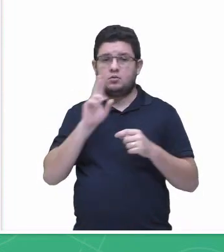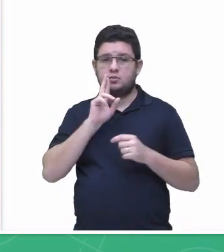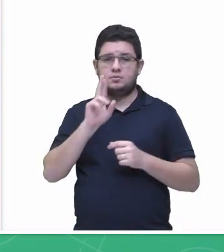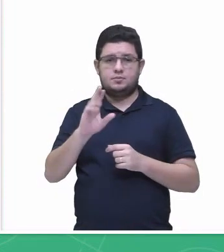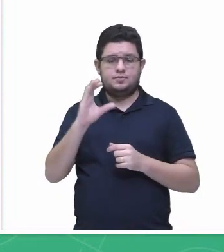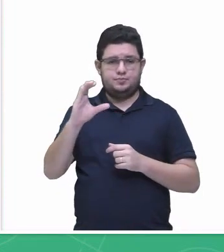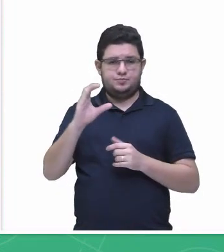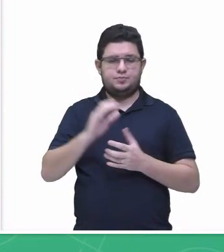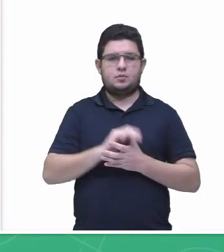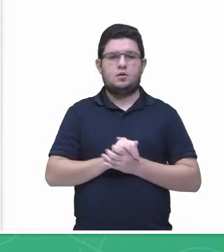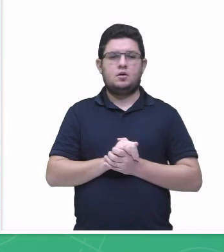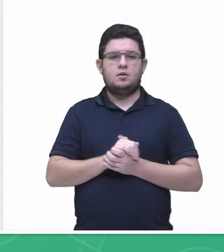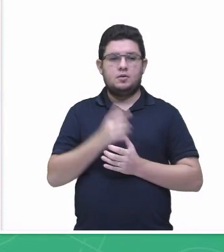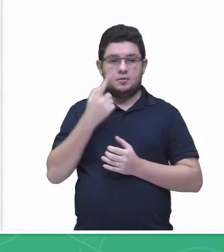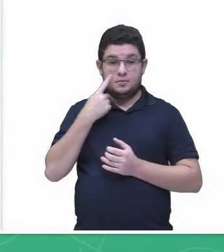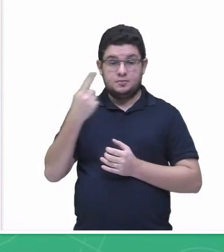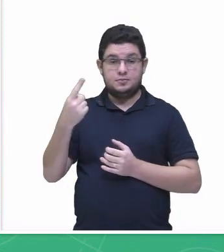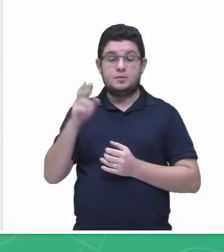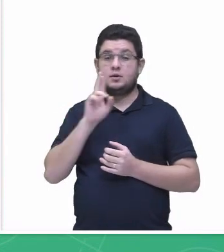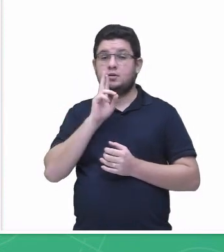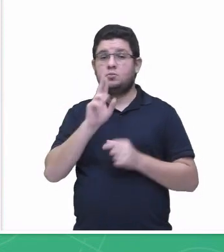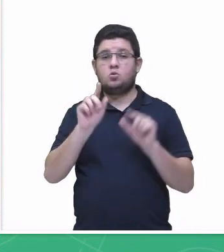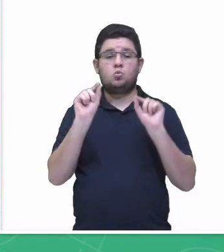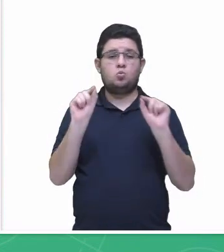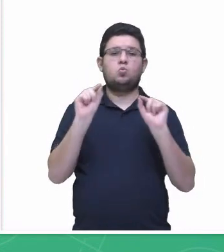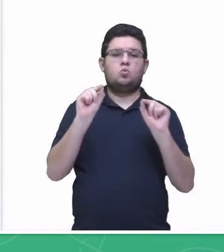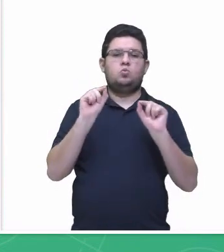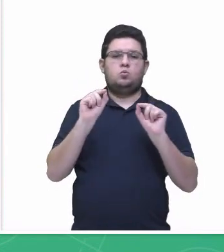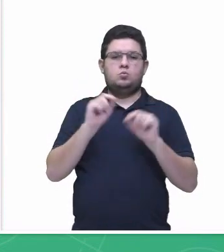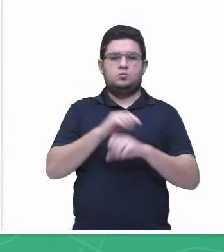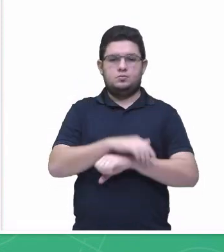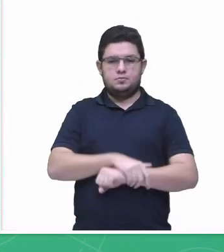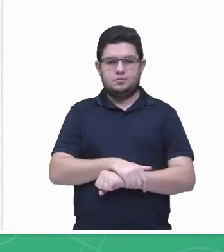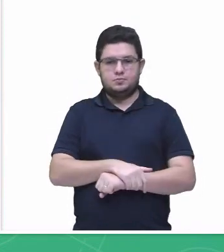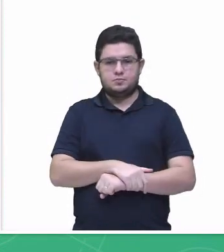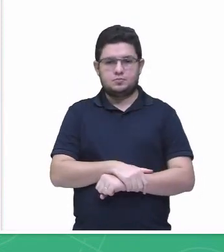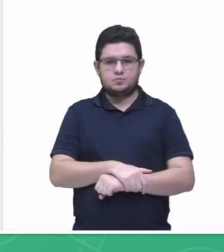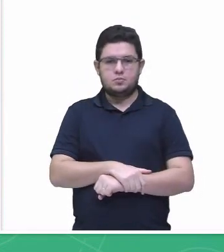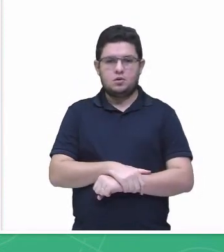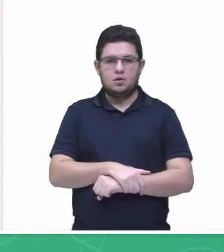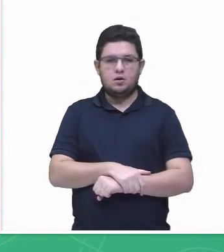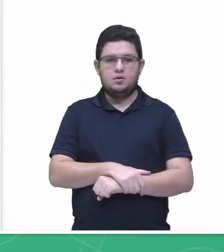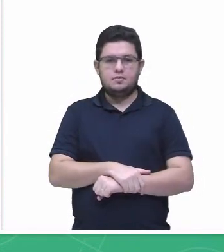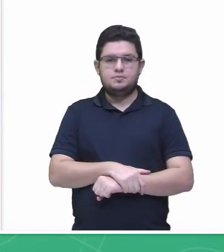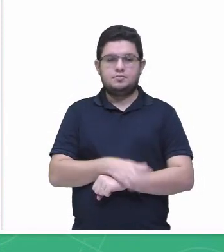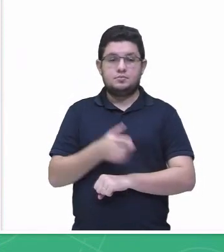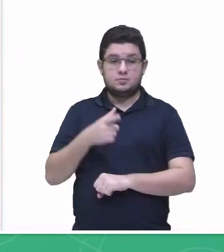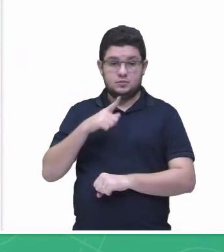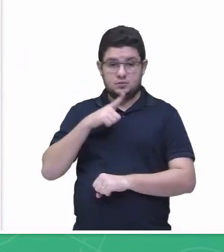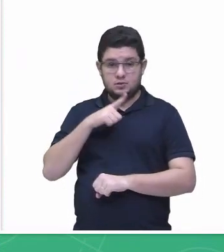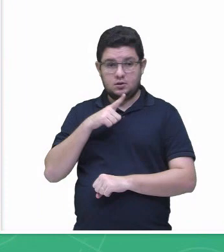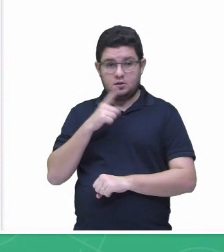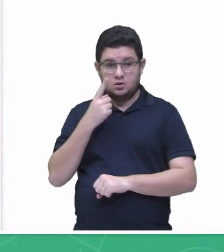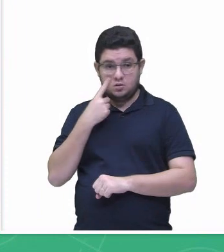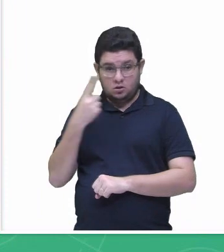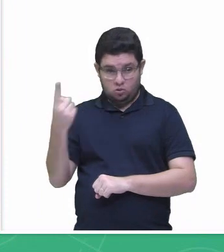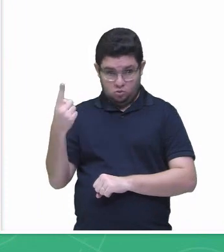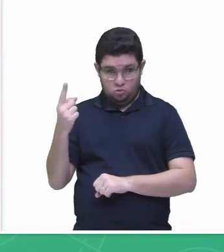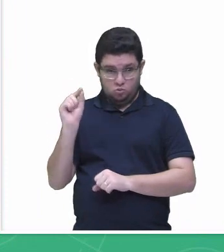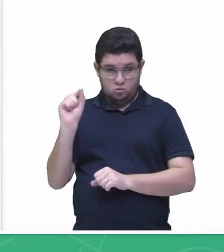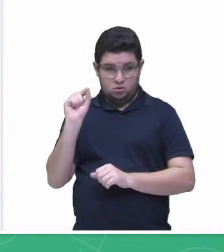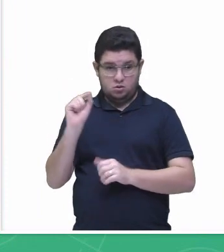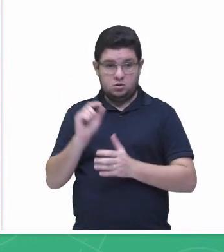C. Vamos lá para a nossa resposta. Então, o que nós temos aqui? Da nossa